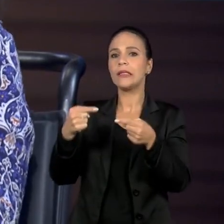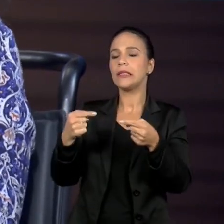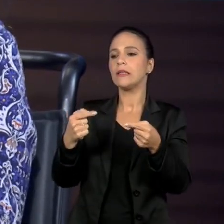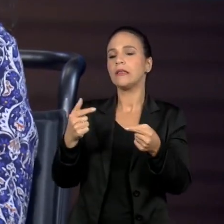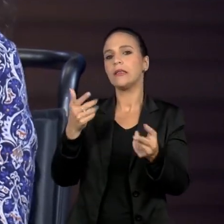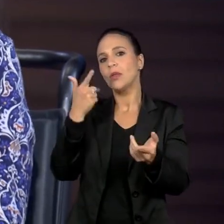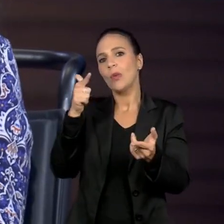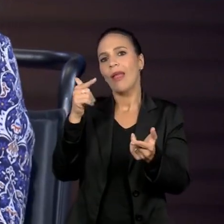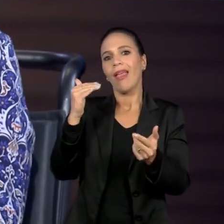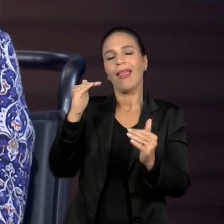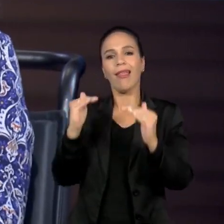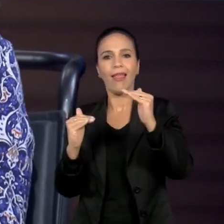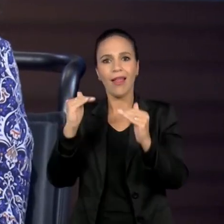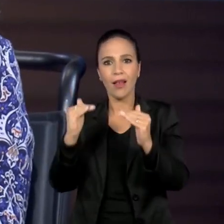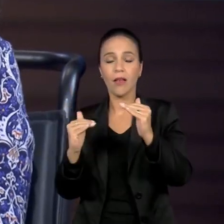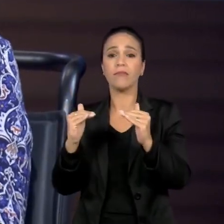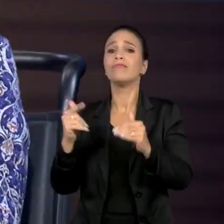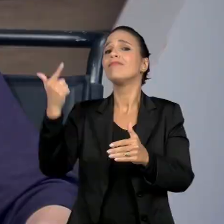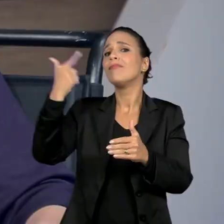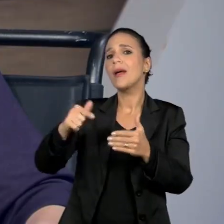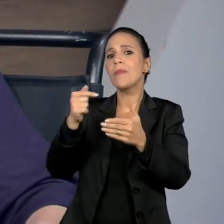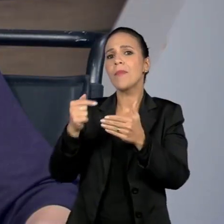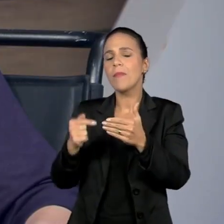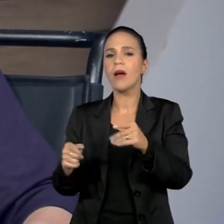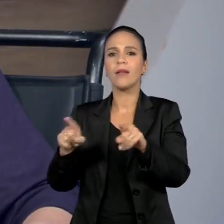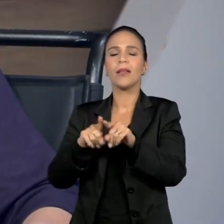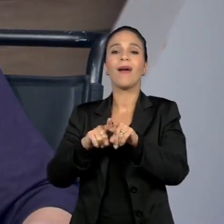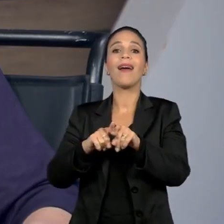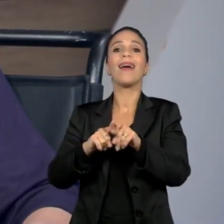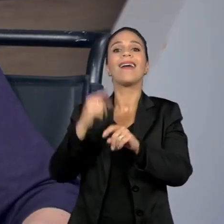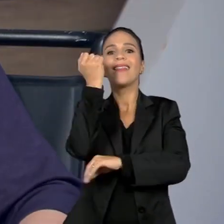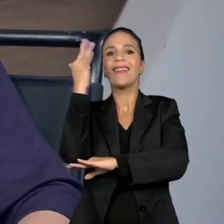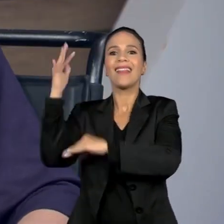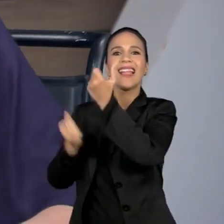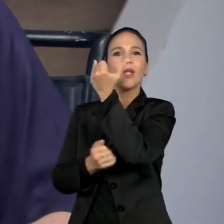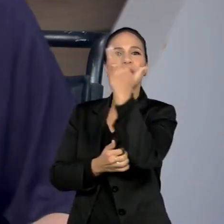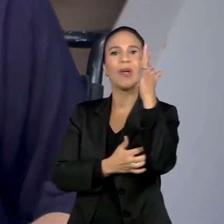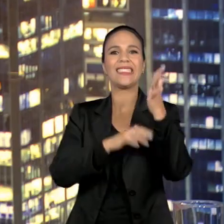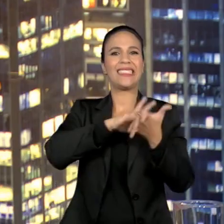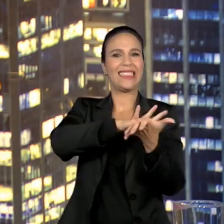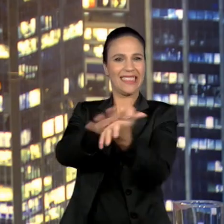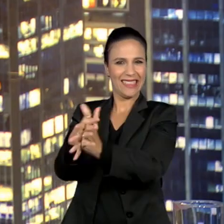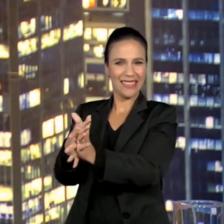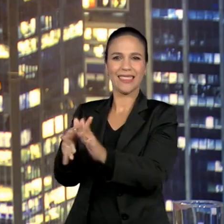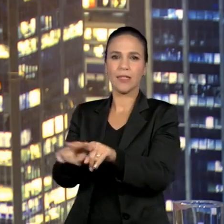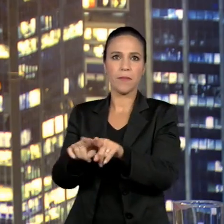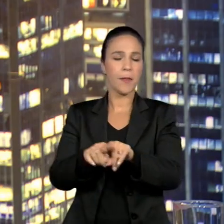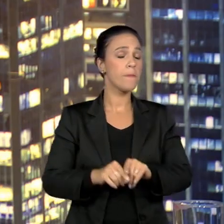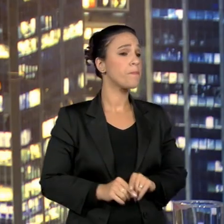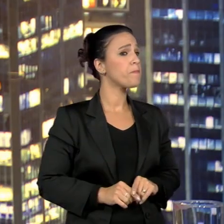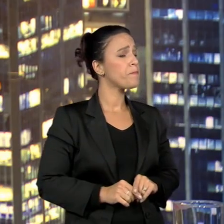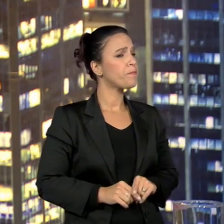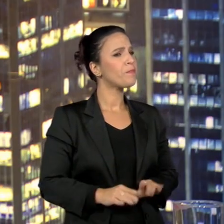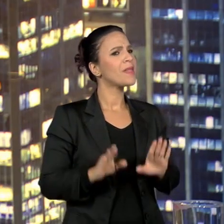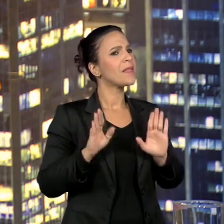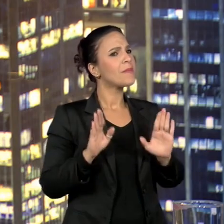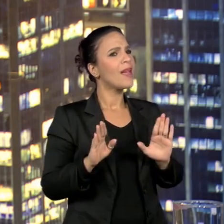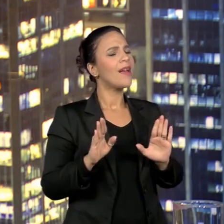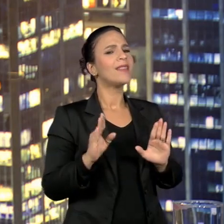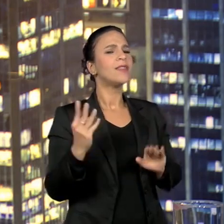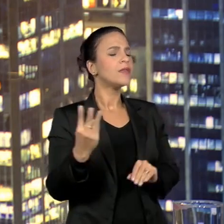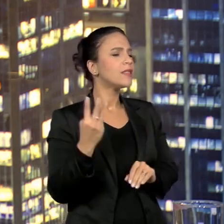conflitos, violência, violações de direitos humanos, temos também a questão da migração de sobrevivência, né? Ou seja, pessoas que